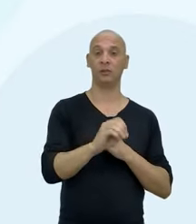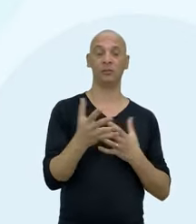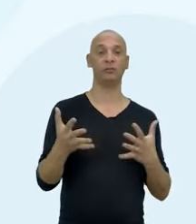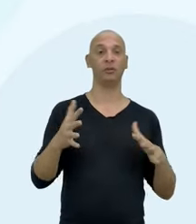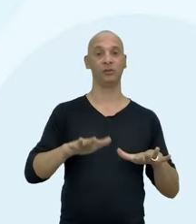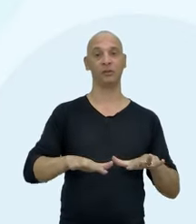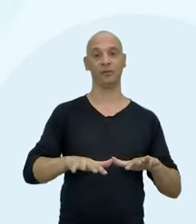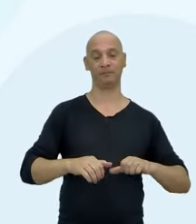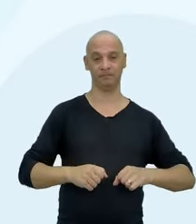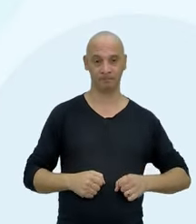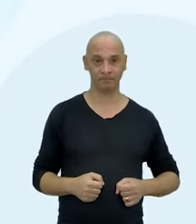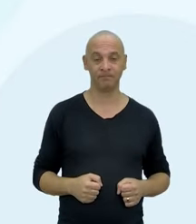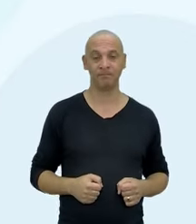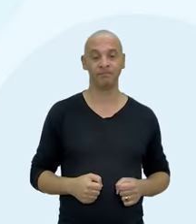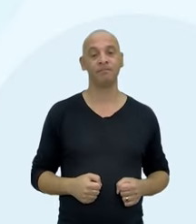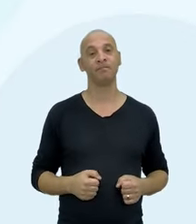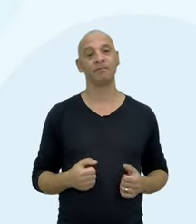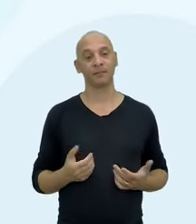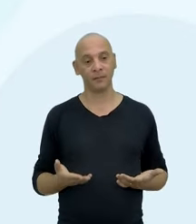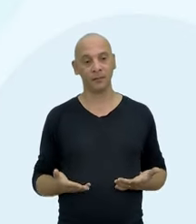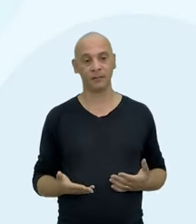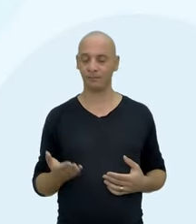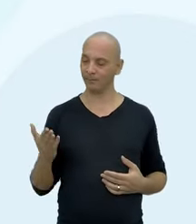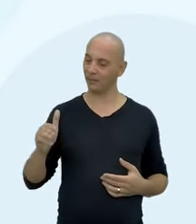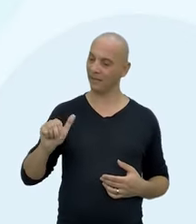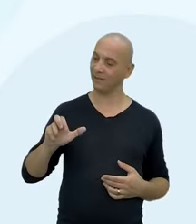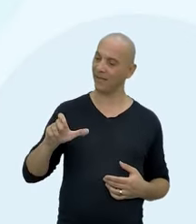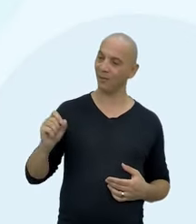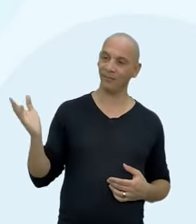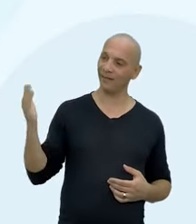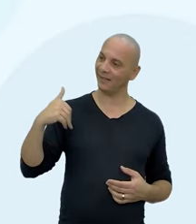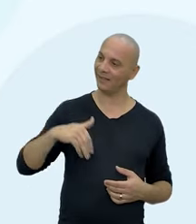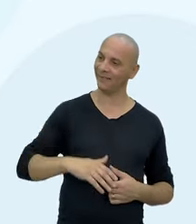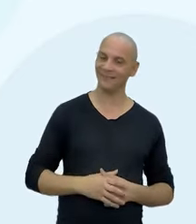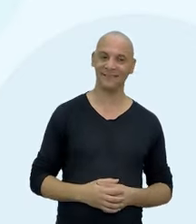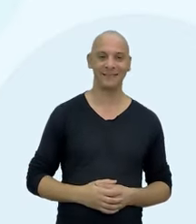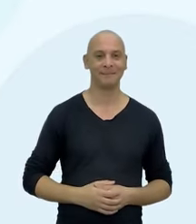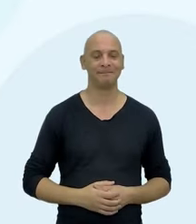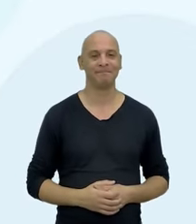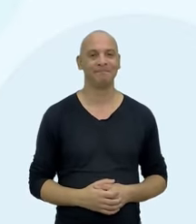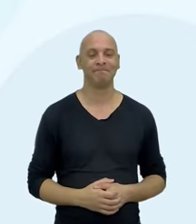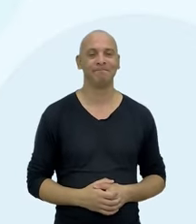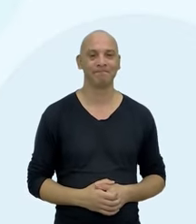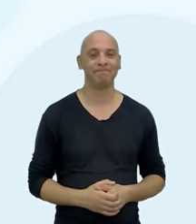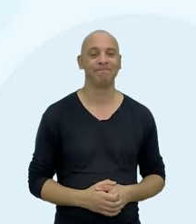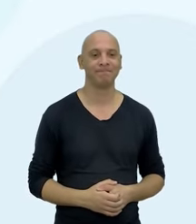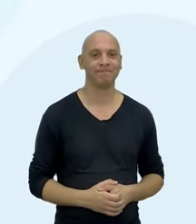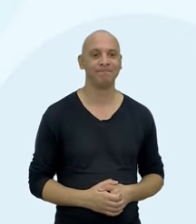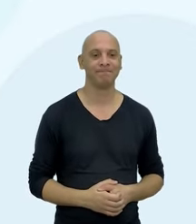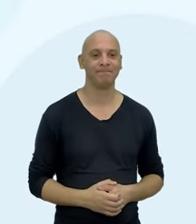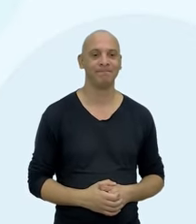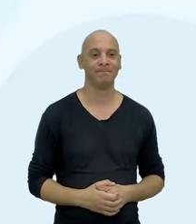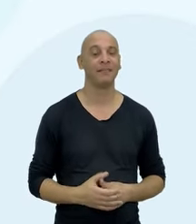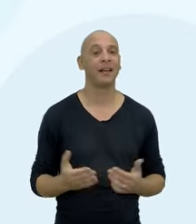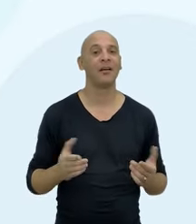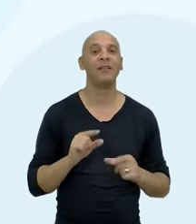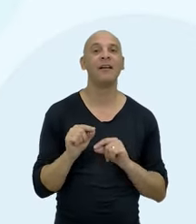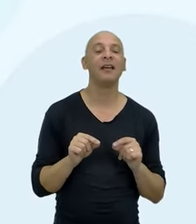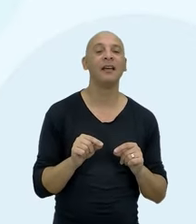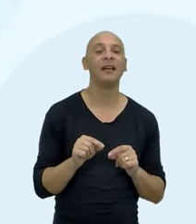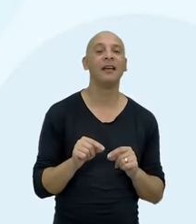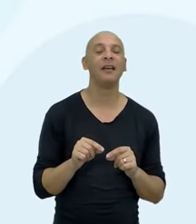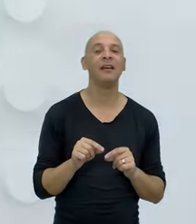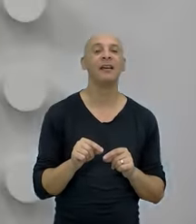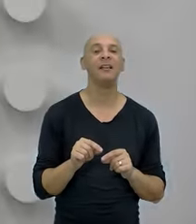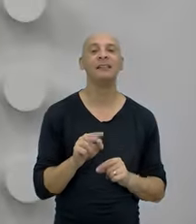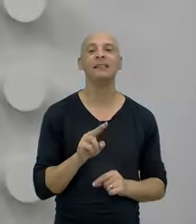luzivan né Marcelo contigo a roupa Marcelo não agora Marcelo